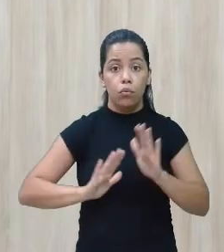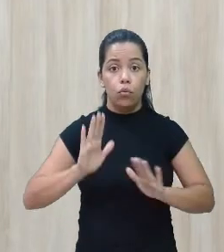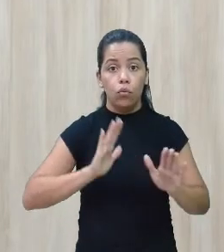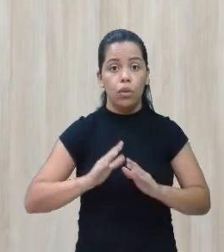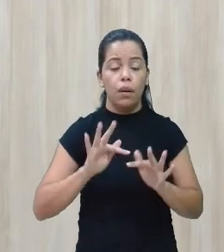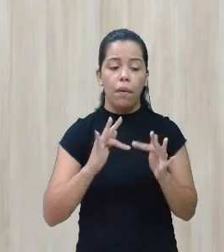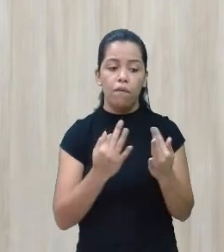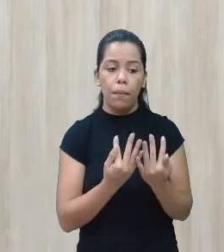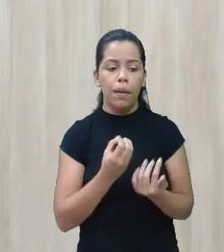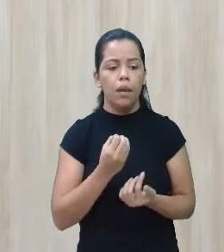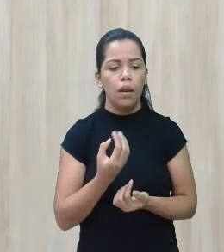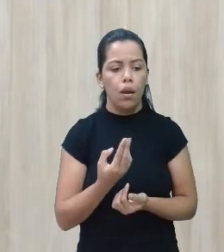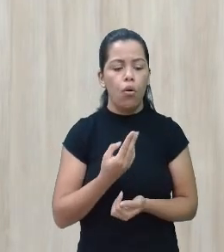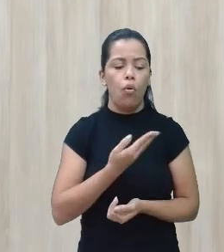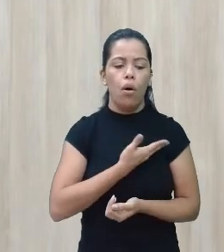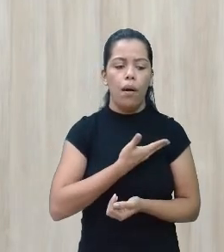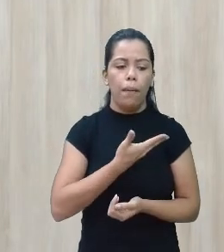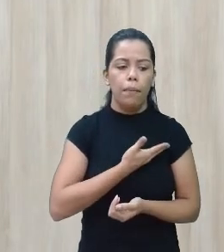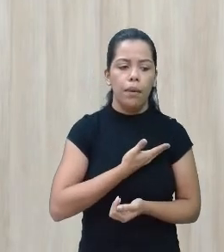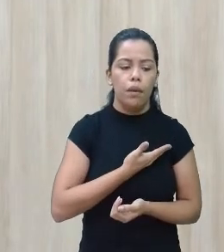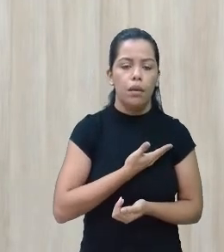não sejam lesados por essa prática.